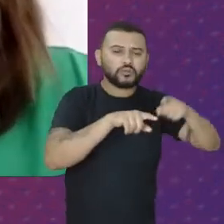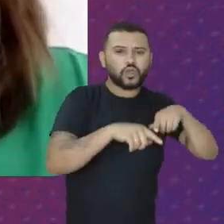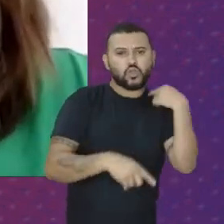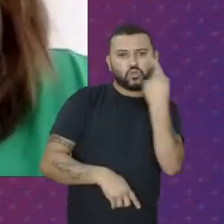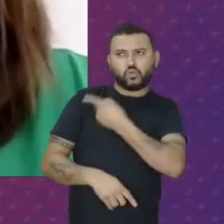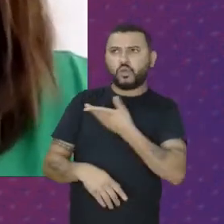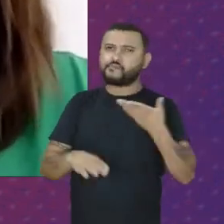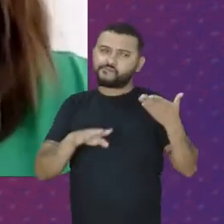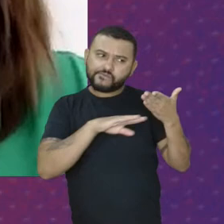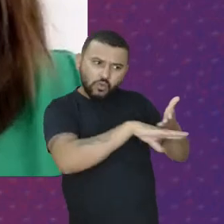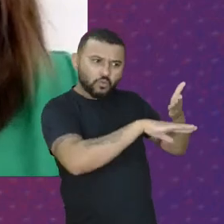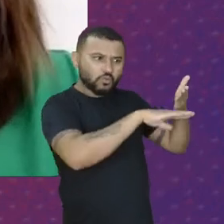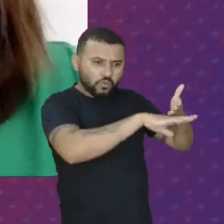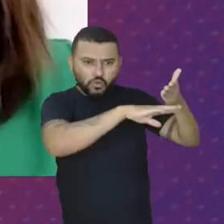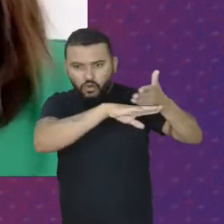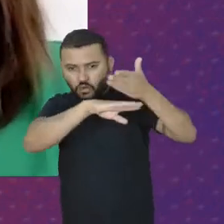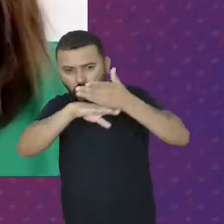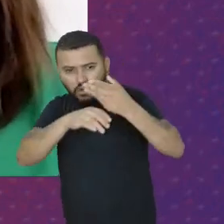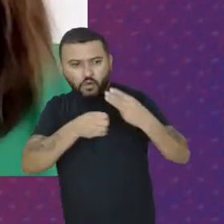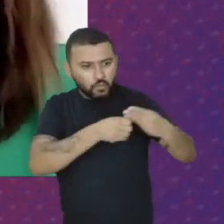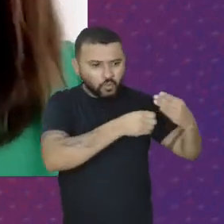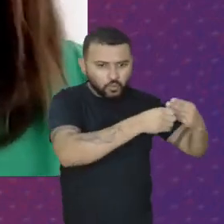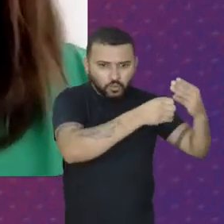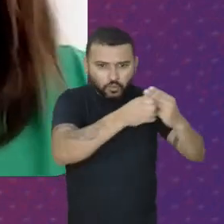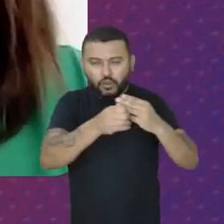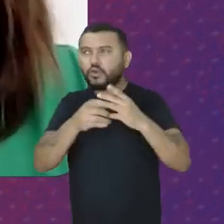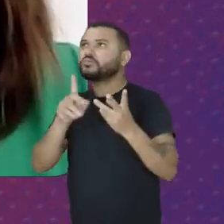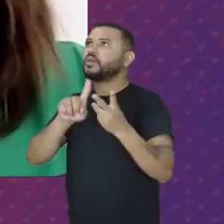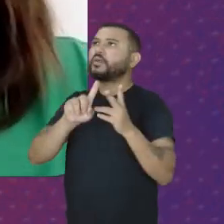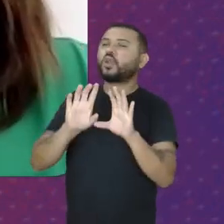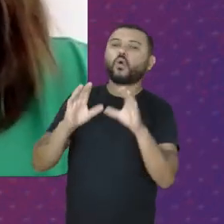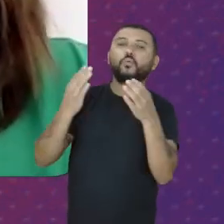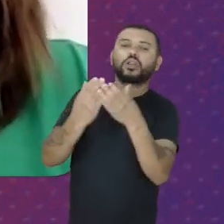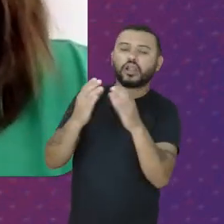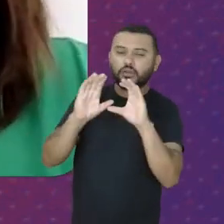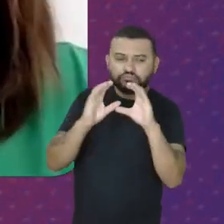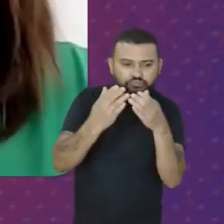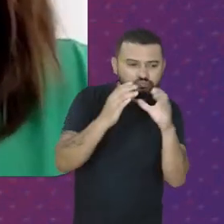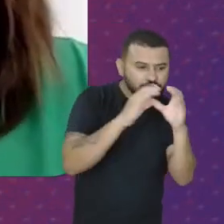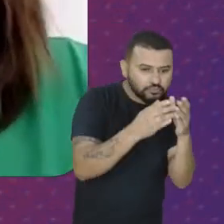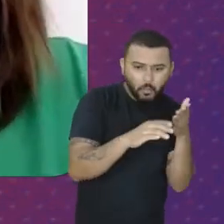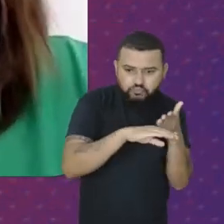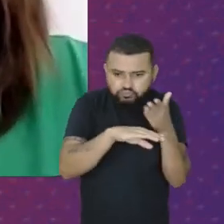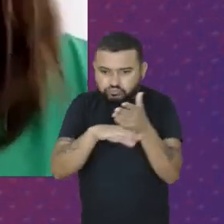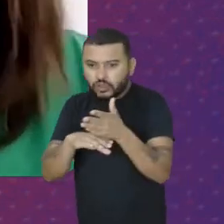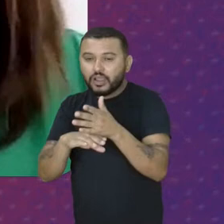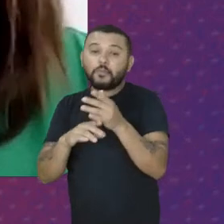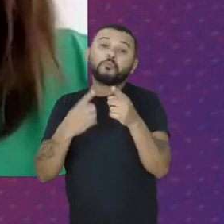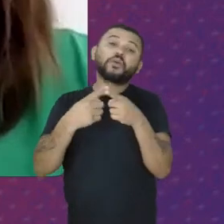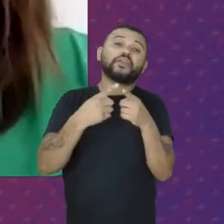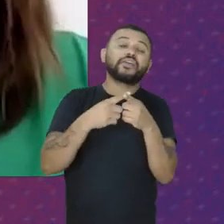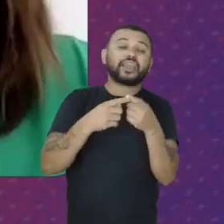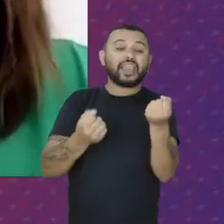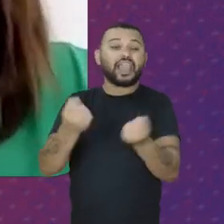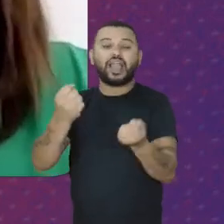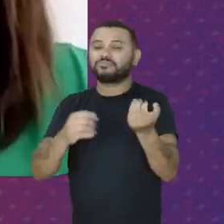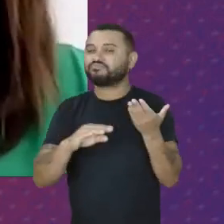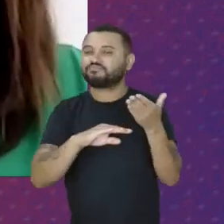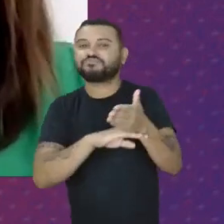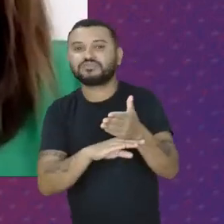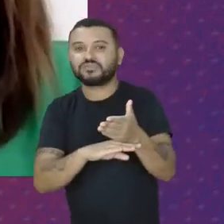percorremos municípios, comunidades, que muitas vezes o carro não chegava